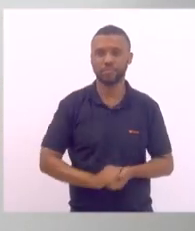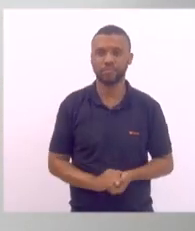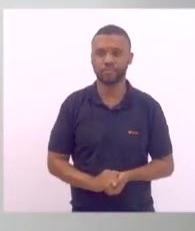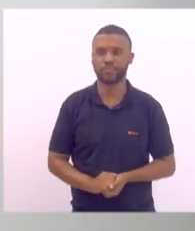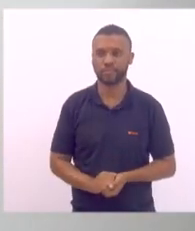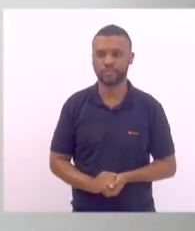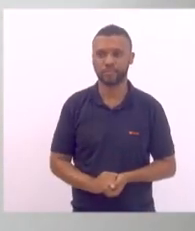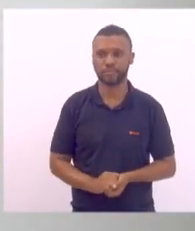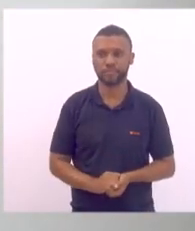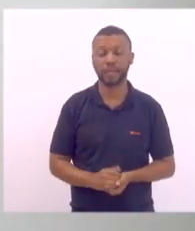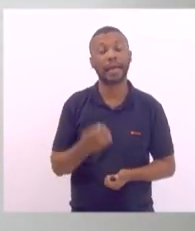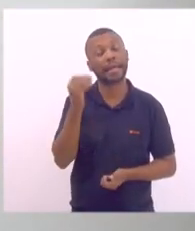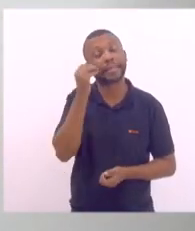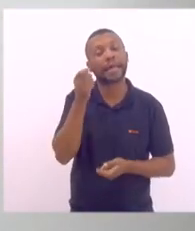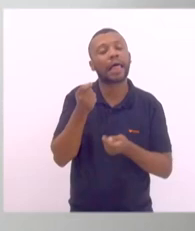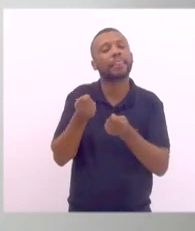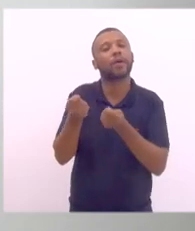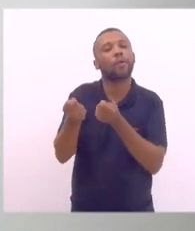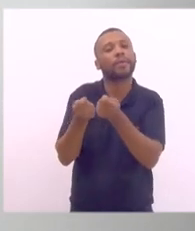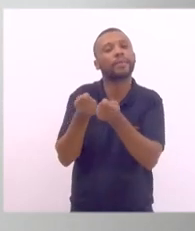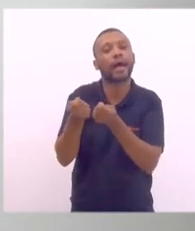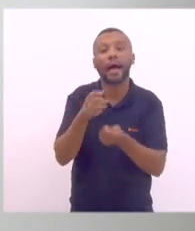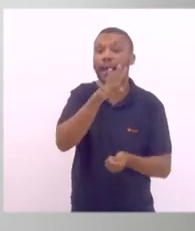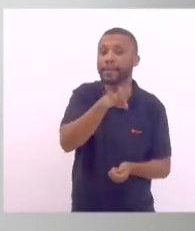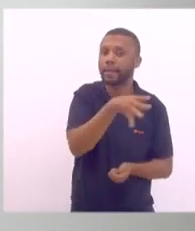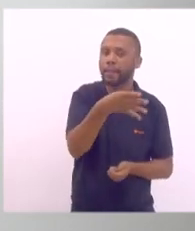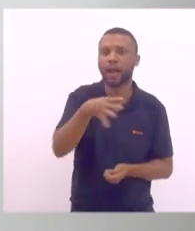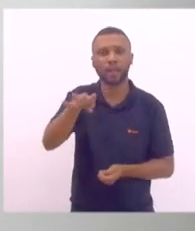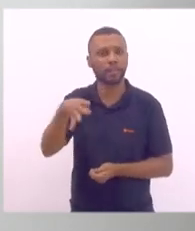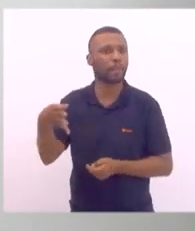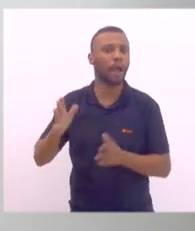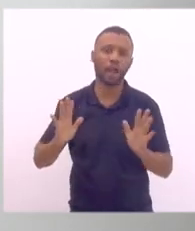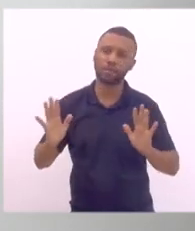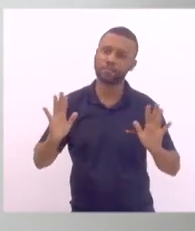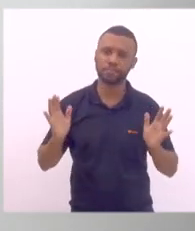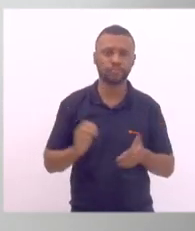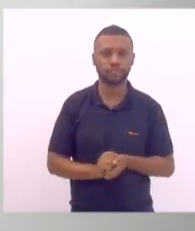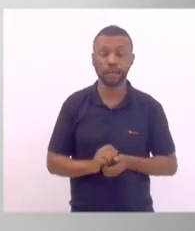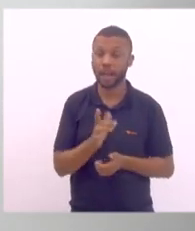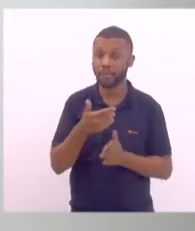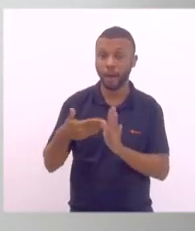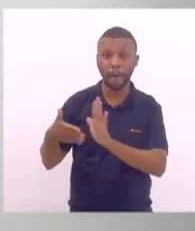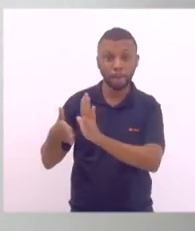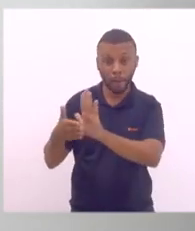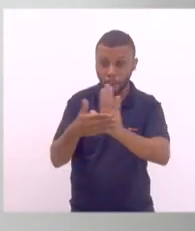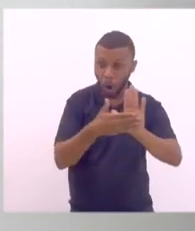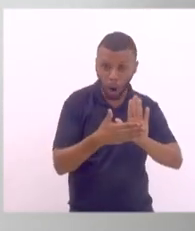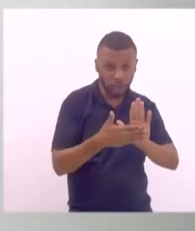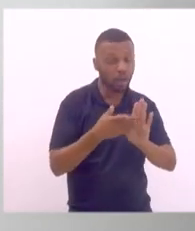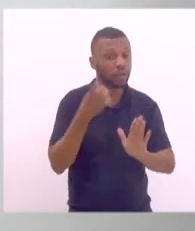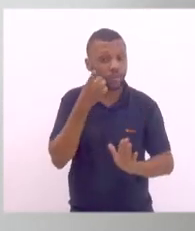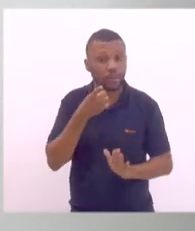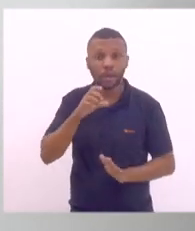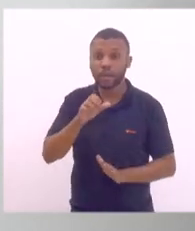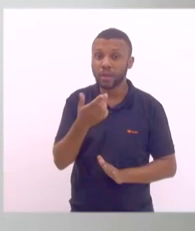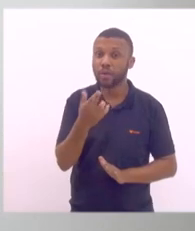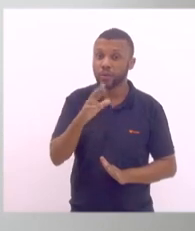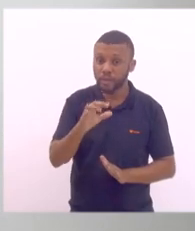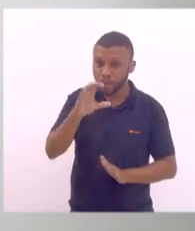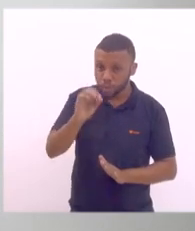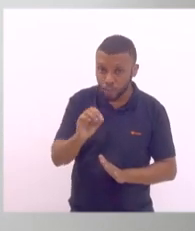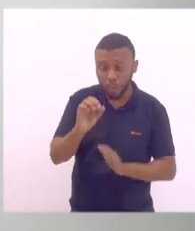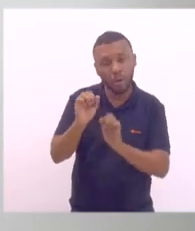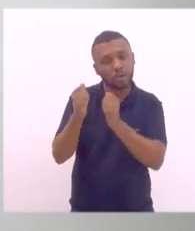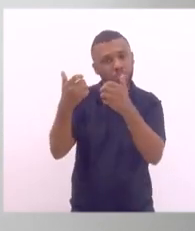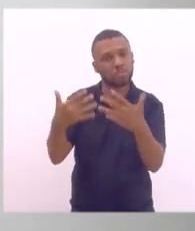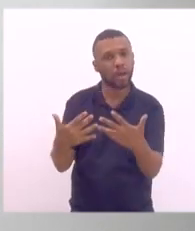Enfim, então, aproveitar e negociar as duas tabelas, entendeu, Luiz? Na verdade, a emenda foi proposta, o deputado Eurico pode falar, e outros deputados,